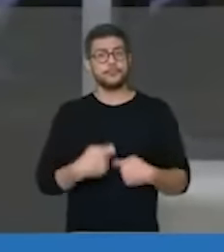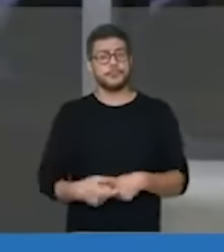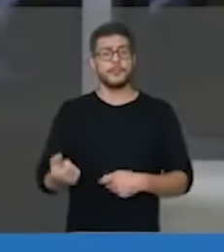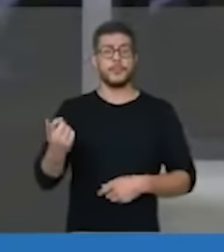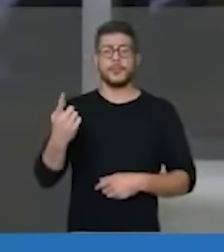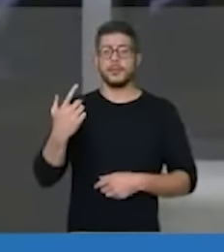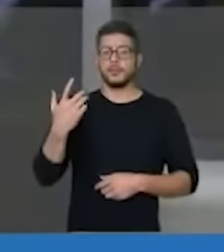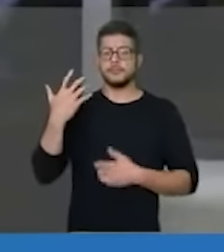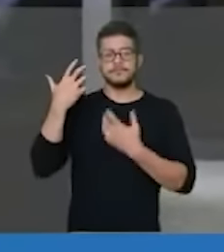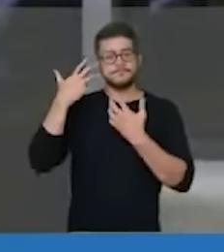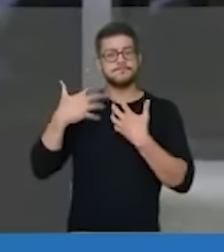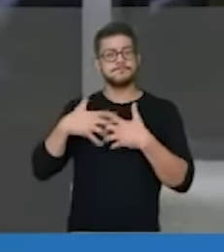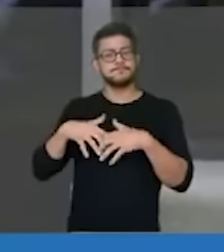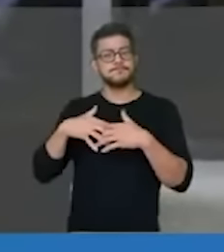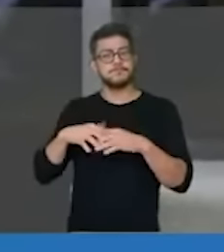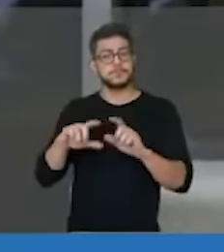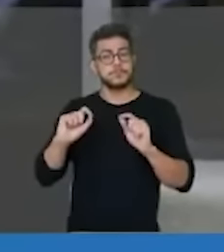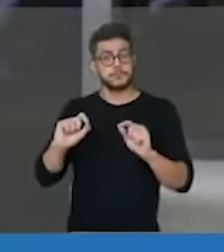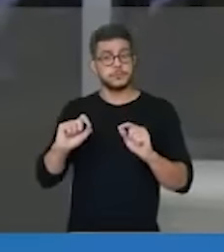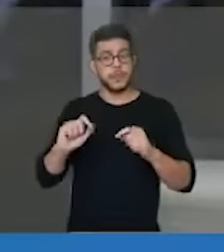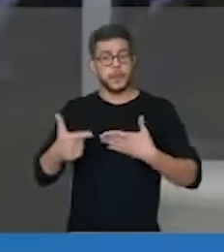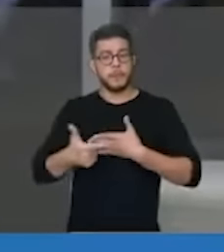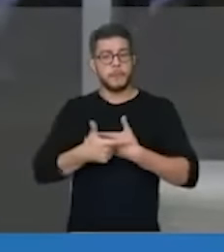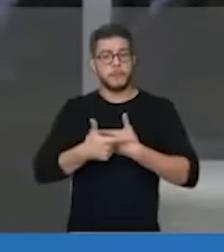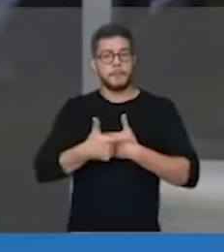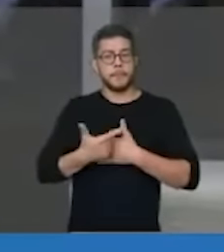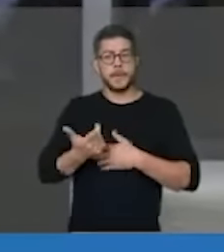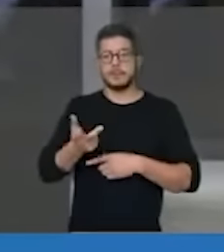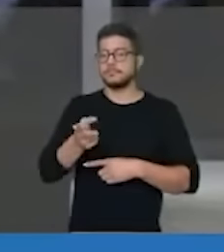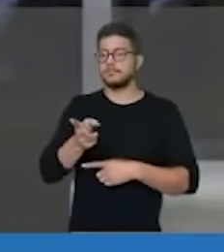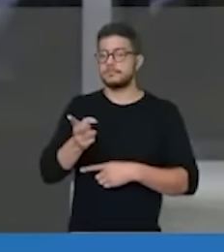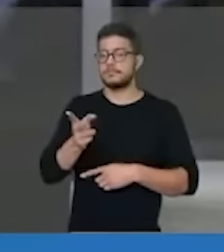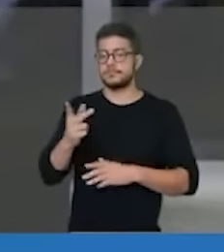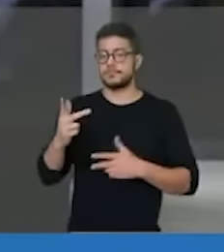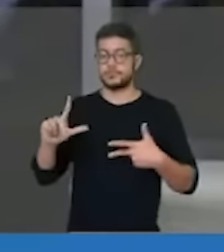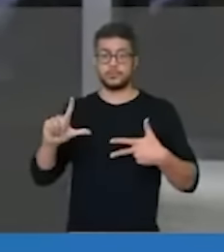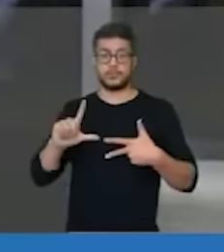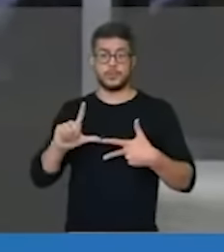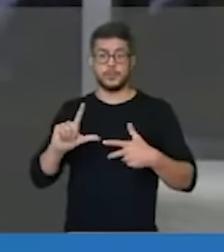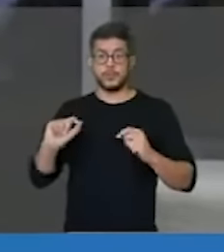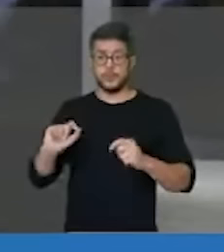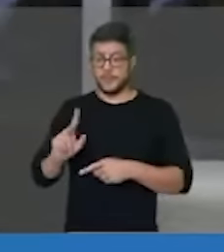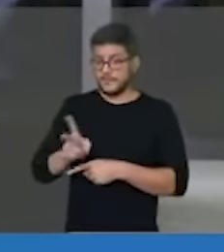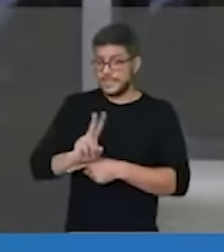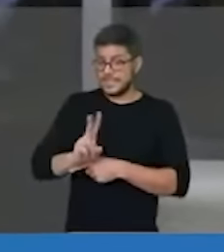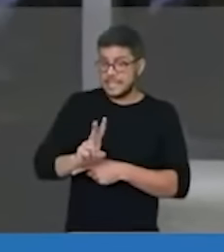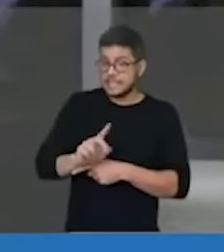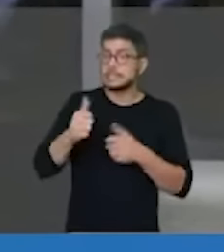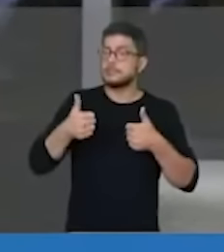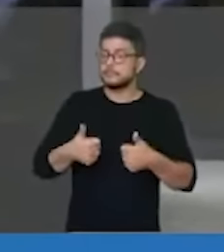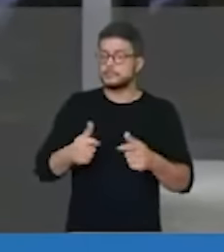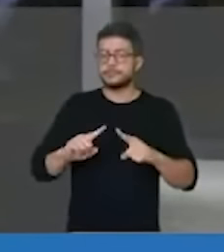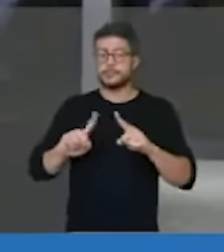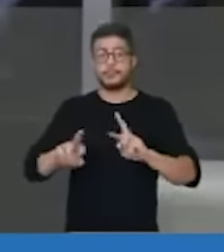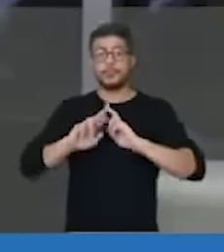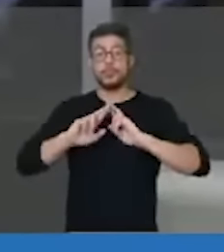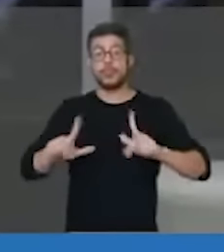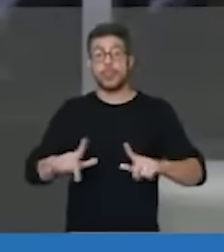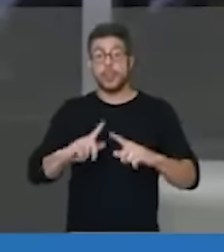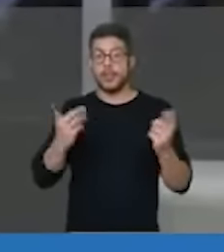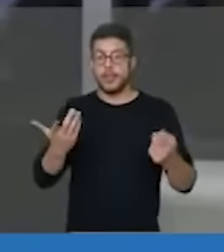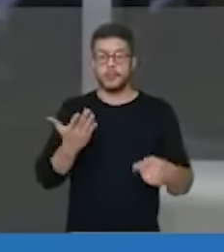instituição fiscalizadora, mas ela não é alavanca para a reeleição, para eleger prefeito, que depois